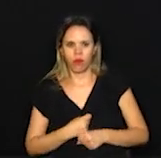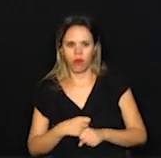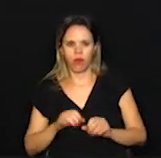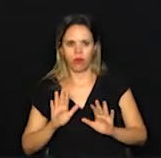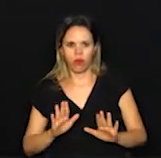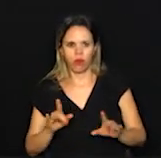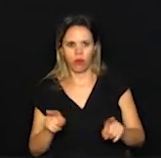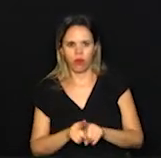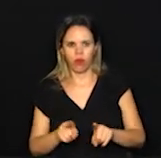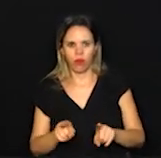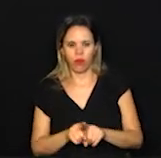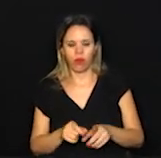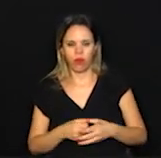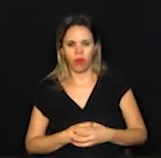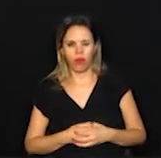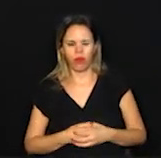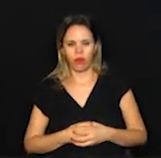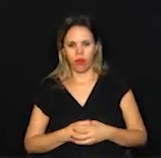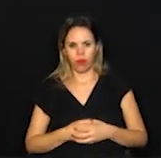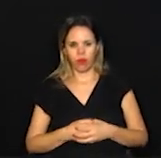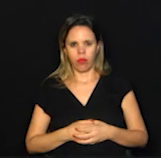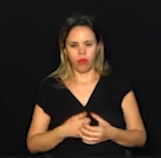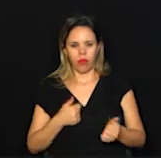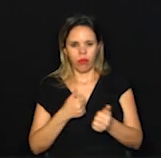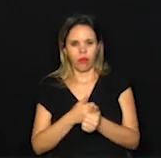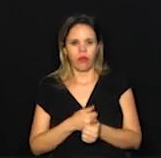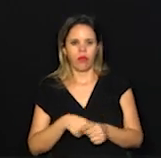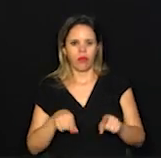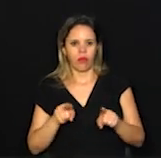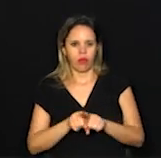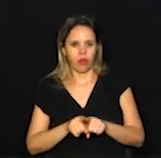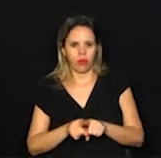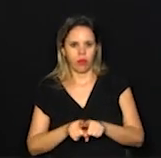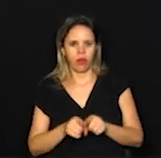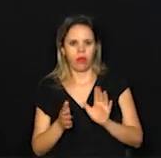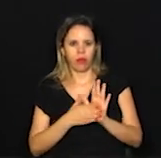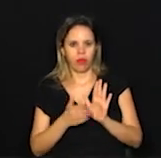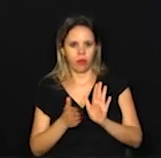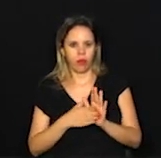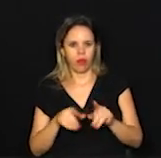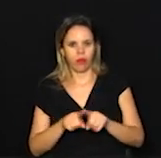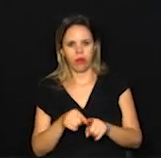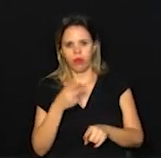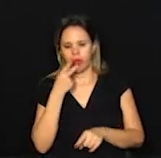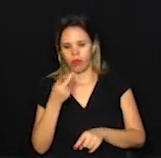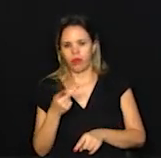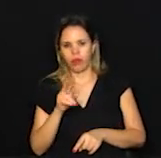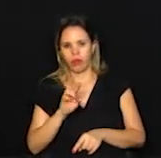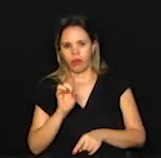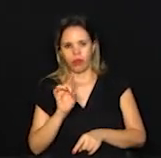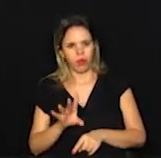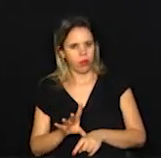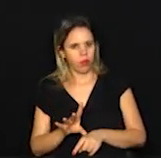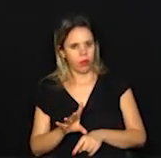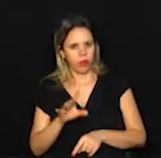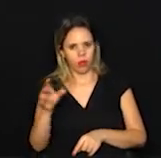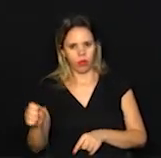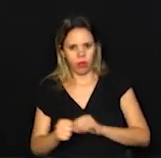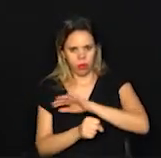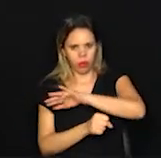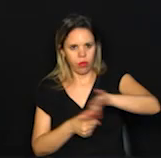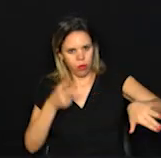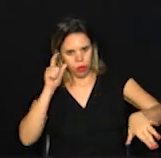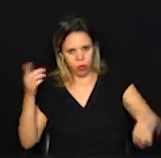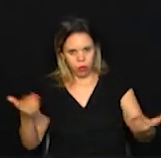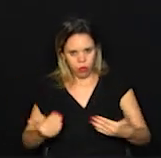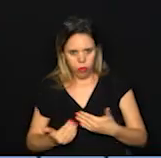Mas também o companheiro Walter se propôs aí também a falar sobre, não só sobre o golpe de ontem, mas